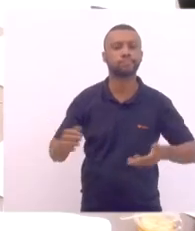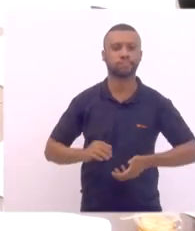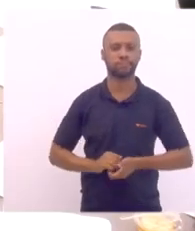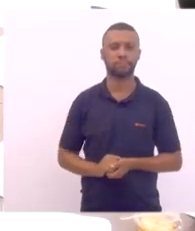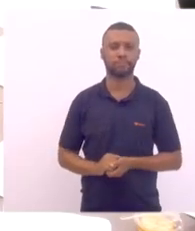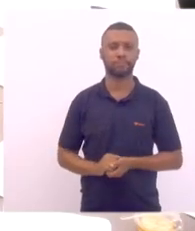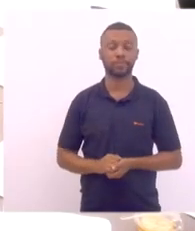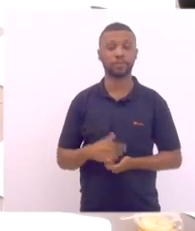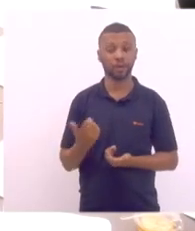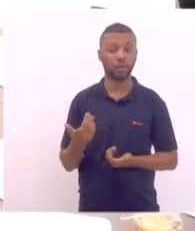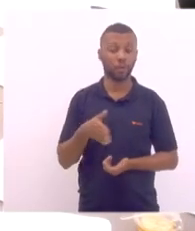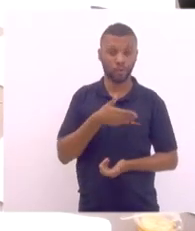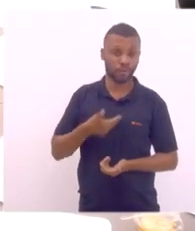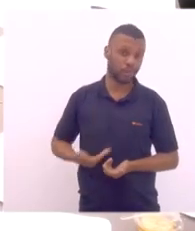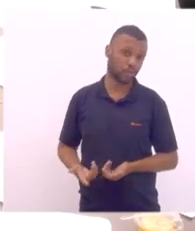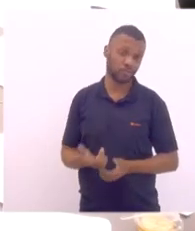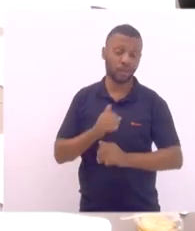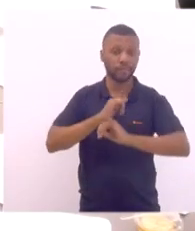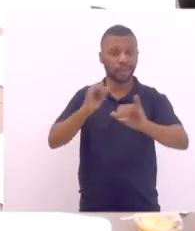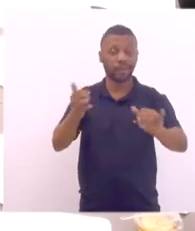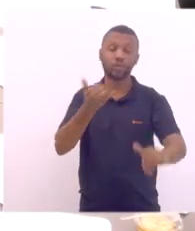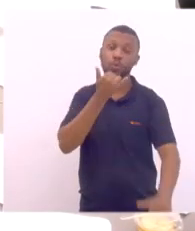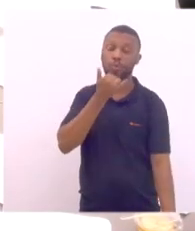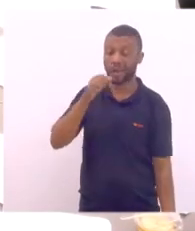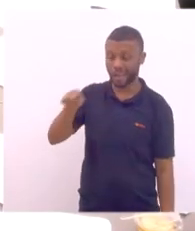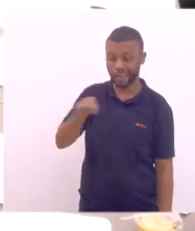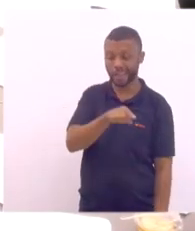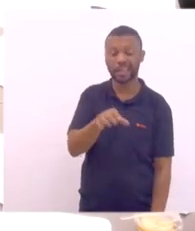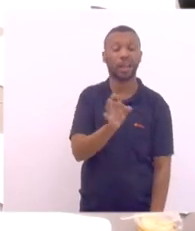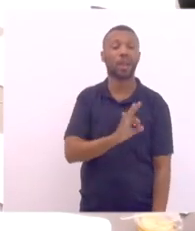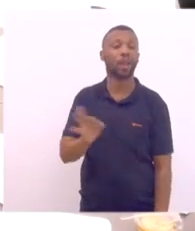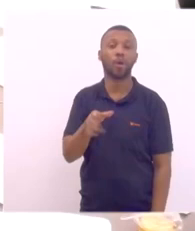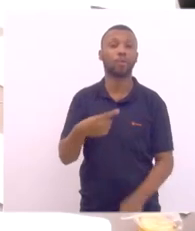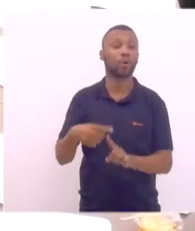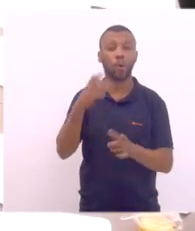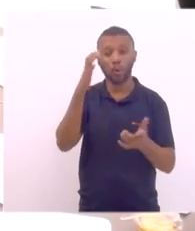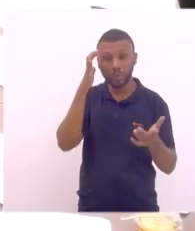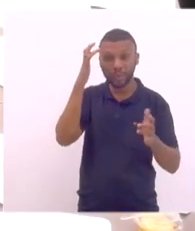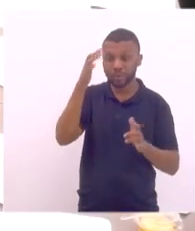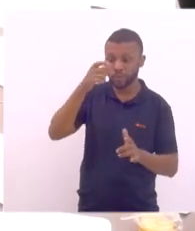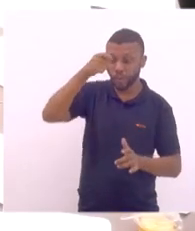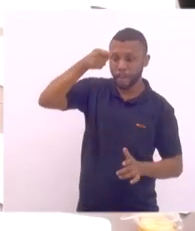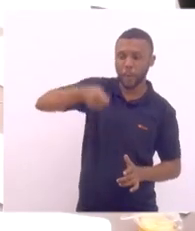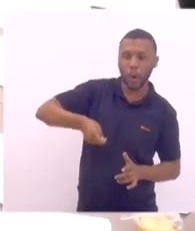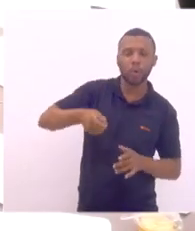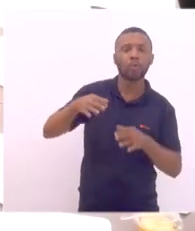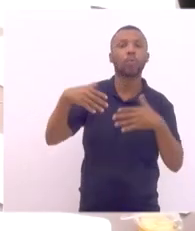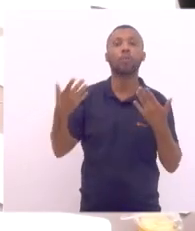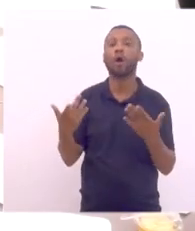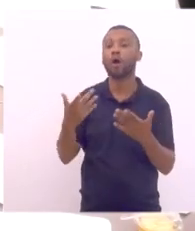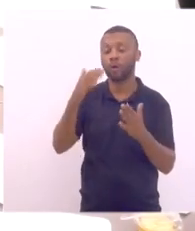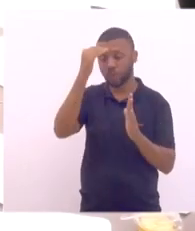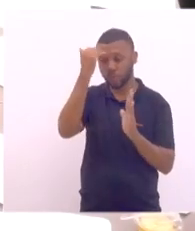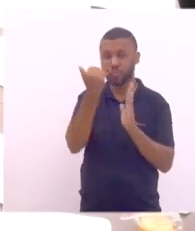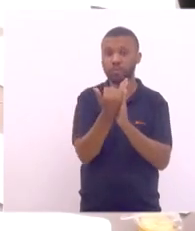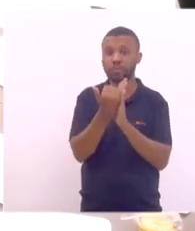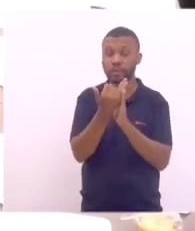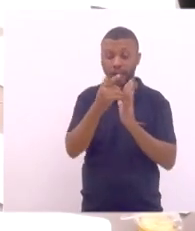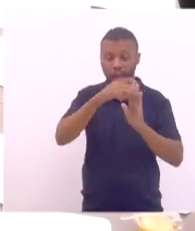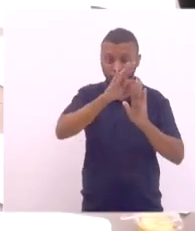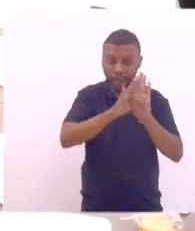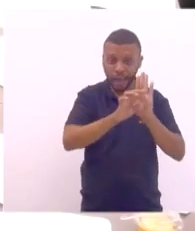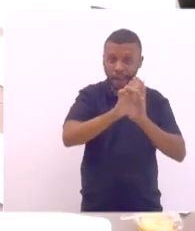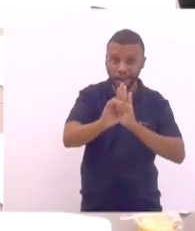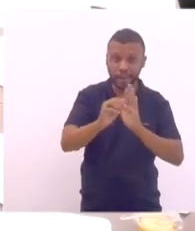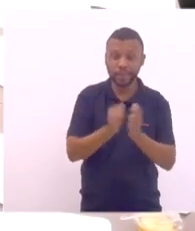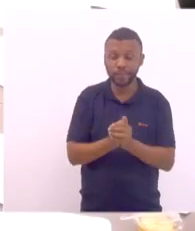O executivo pode dizer assim, eu não vou cumprir uma nem outra, porque eu não posso decidir o que cumprir, porque há texto da lei, um diz que vai para a